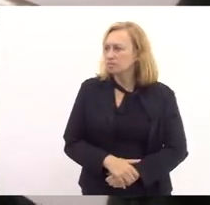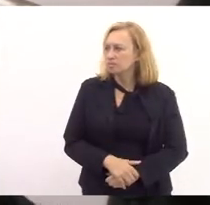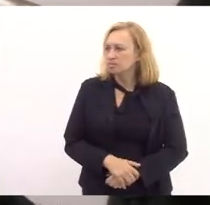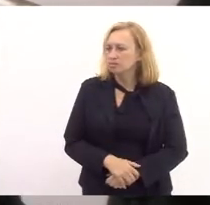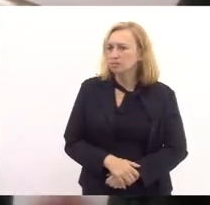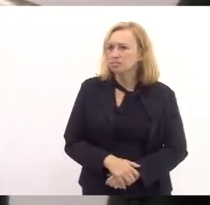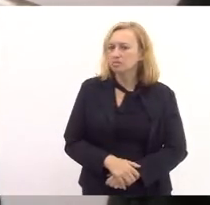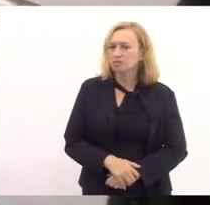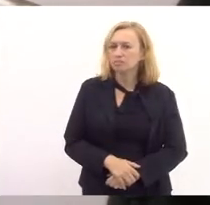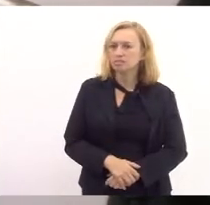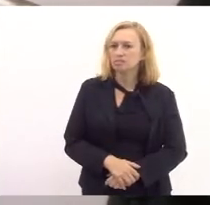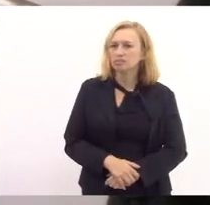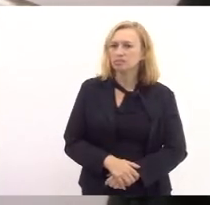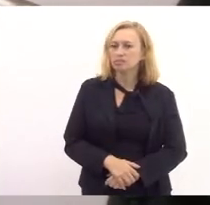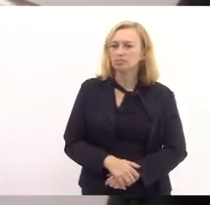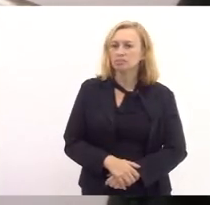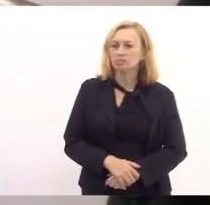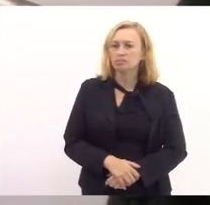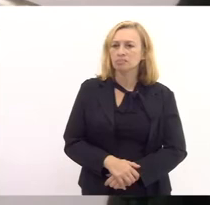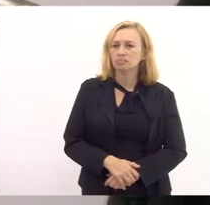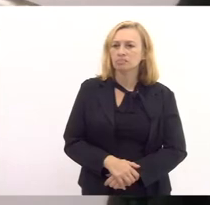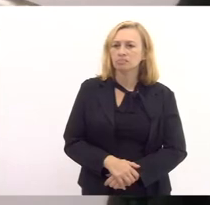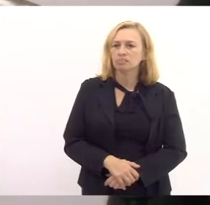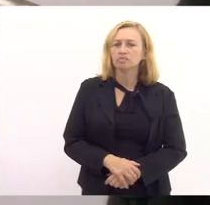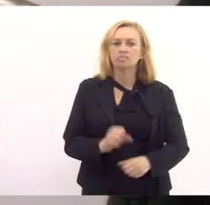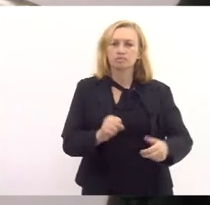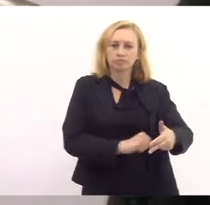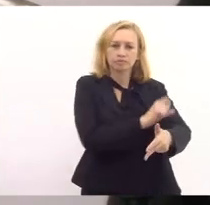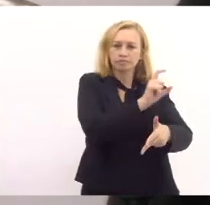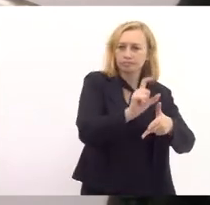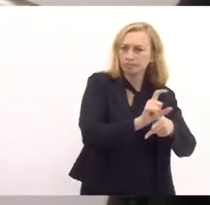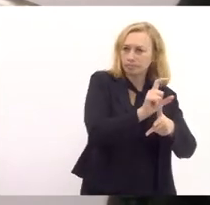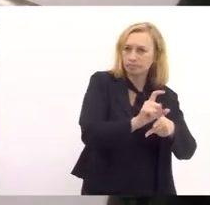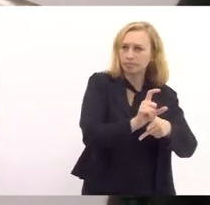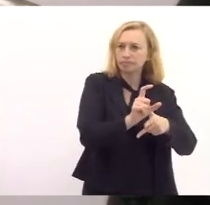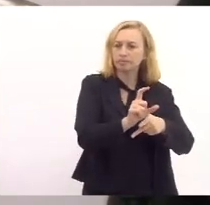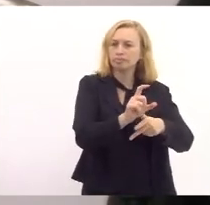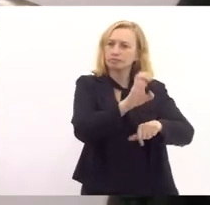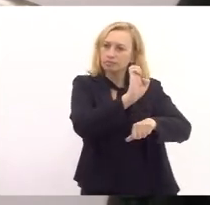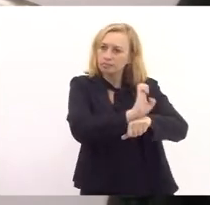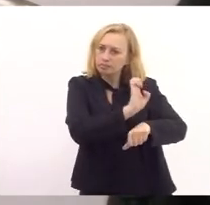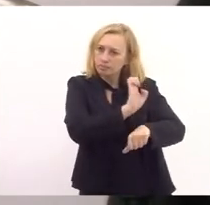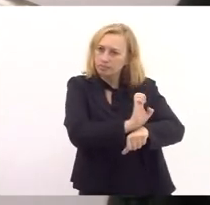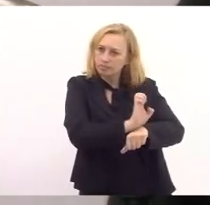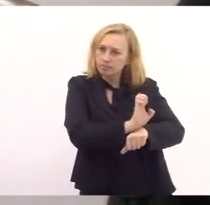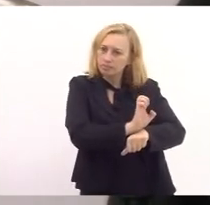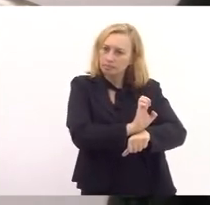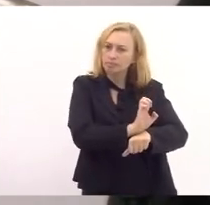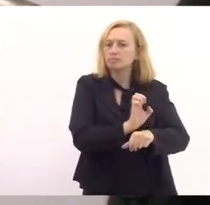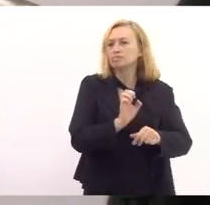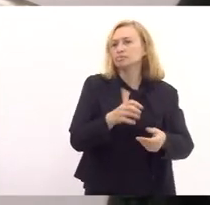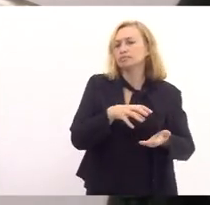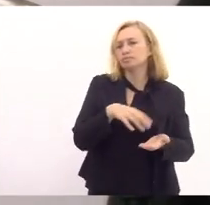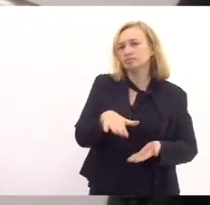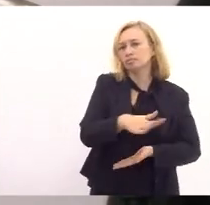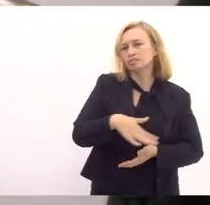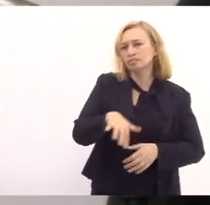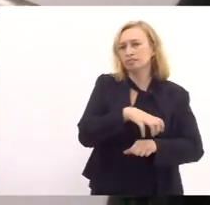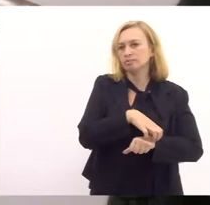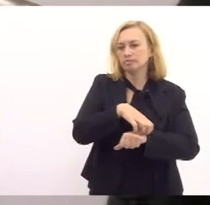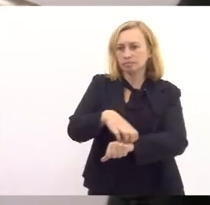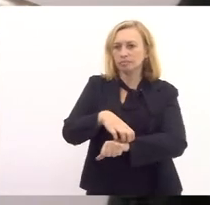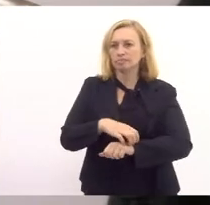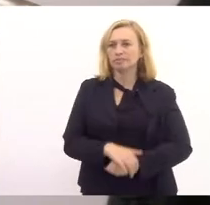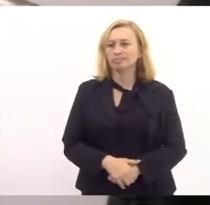Essa concessão é uma concessão feita pelo Poder Executivo Estadual, como é a concessão na área de transporte. É a CETRANS